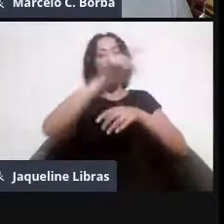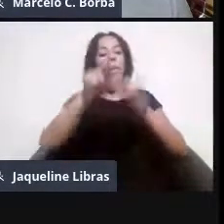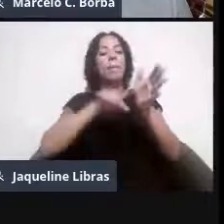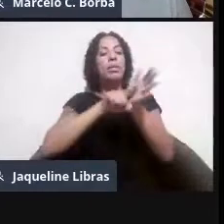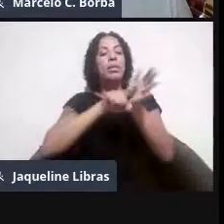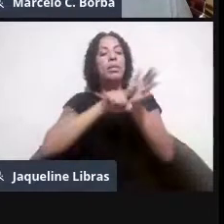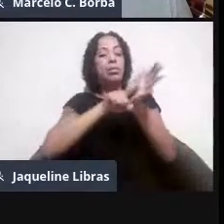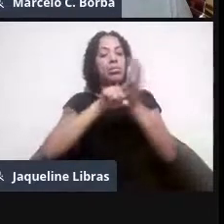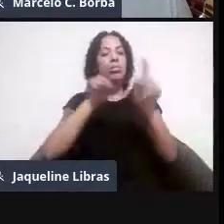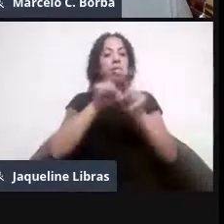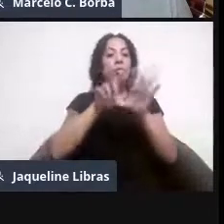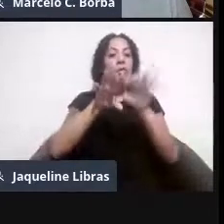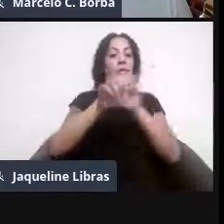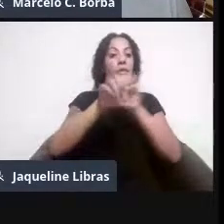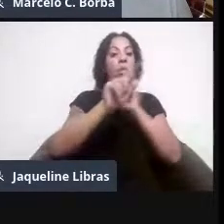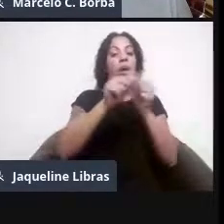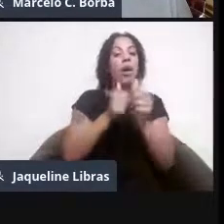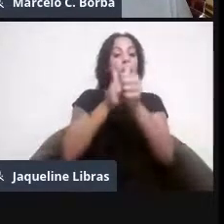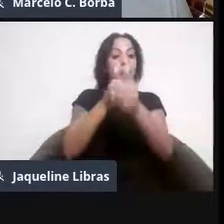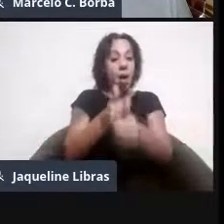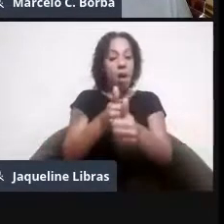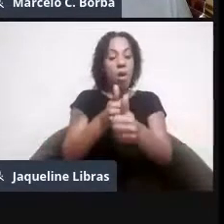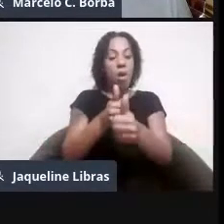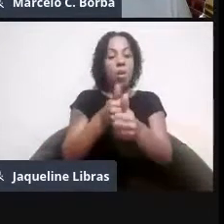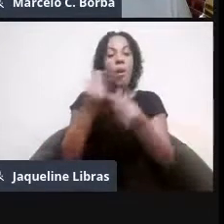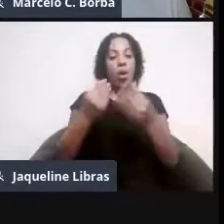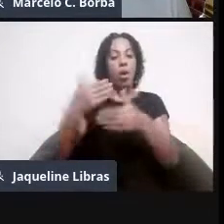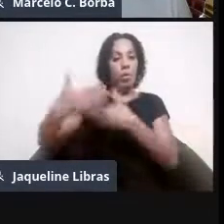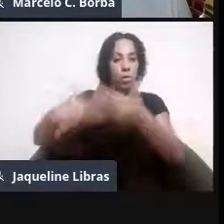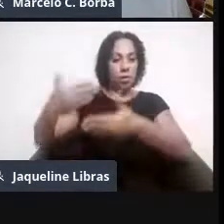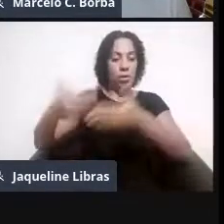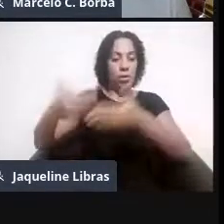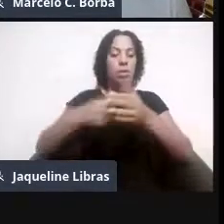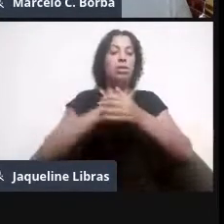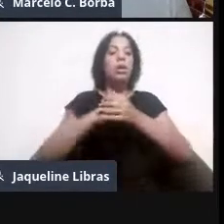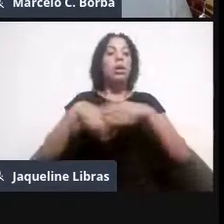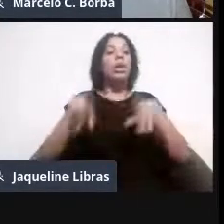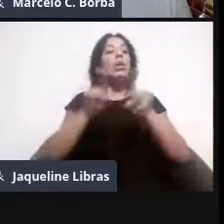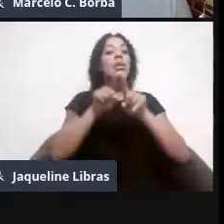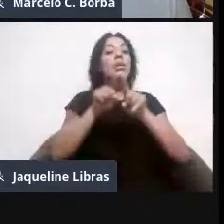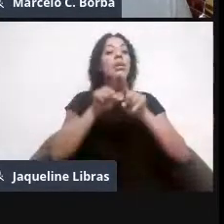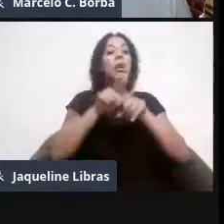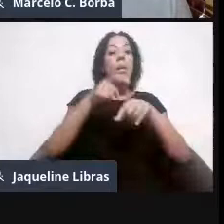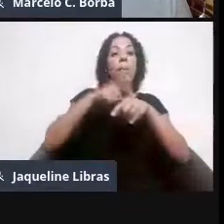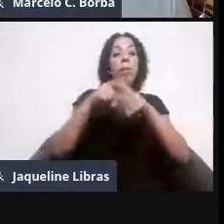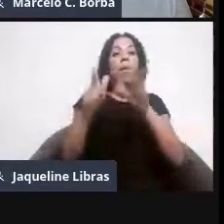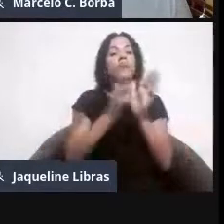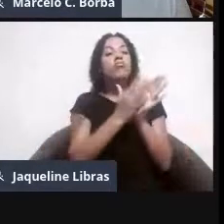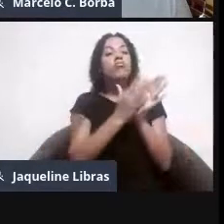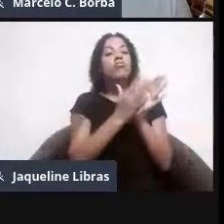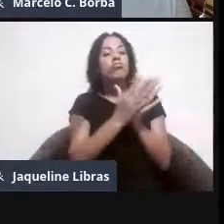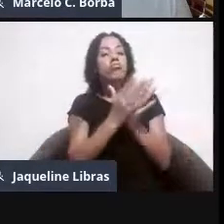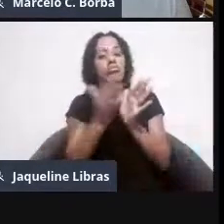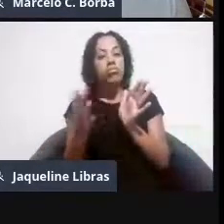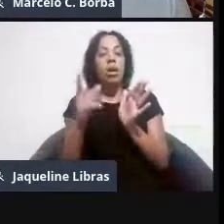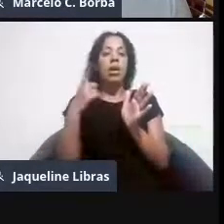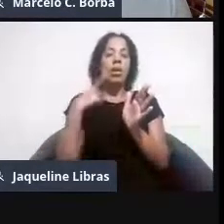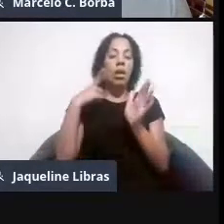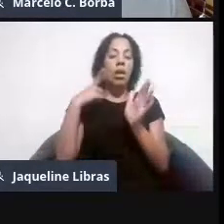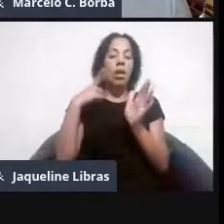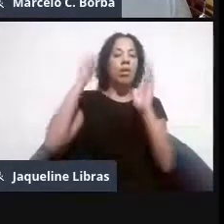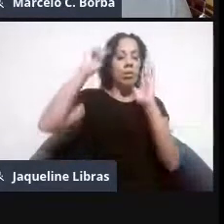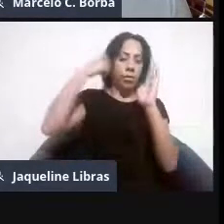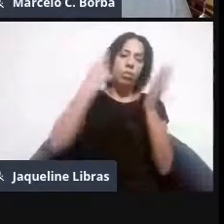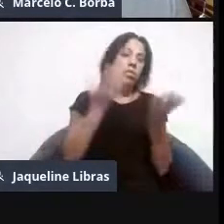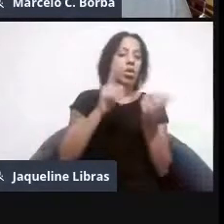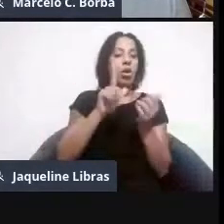que acompanham também todo esse processo. E, durante esse momento, além dos vídeos, obviamente,